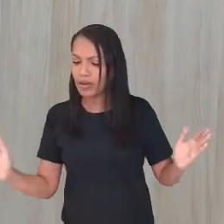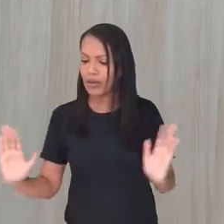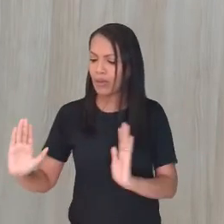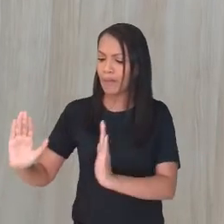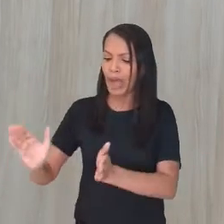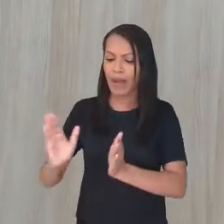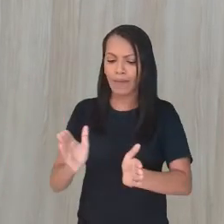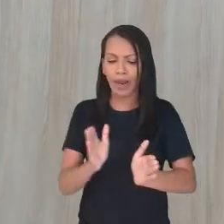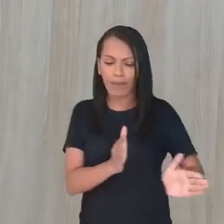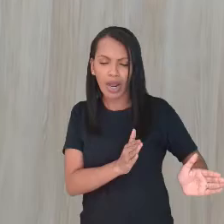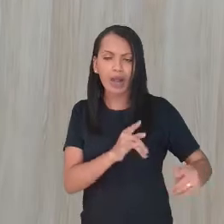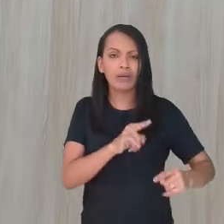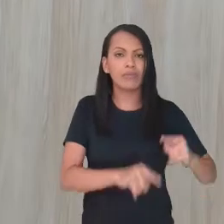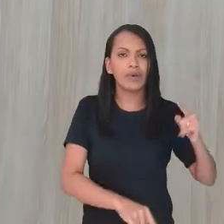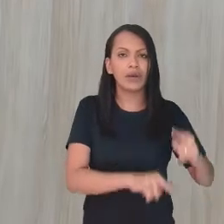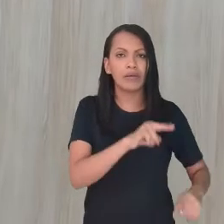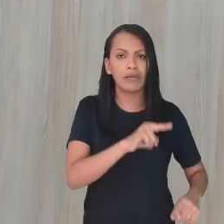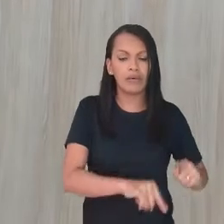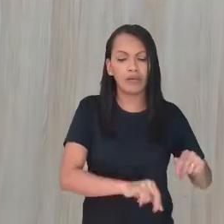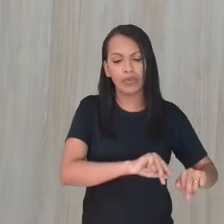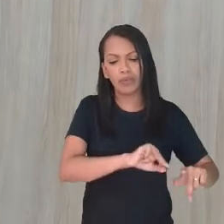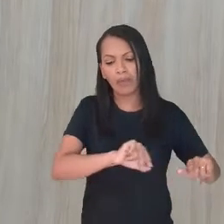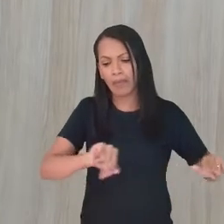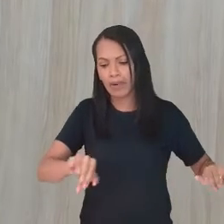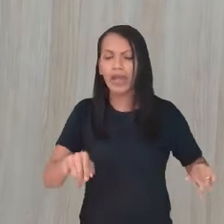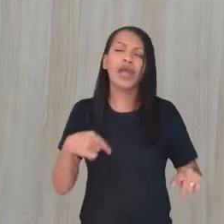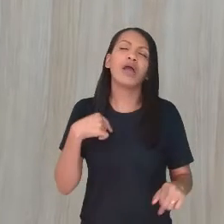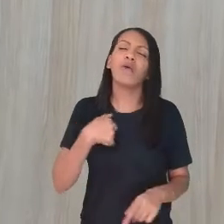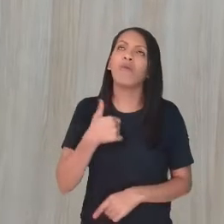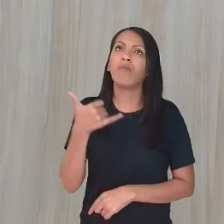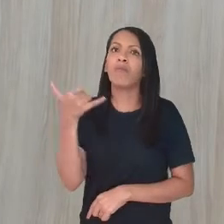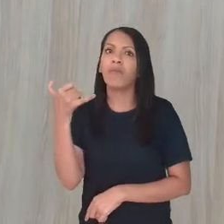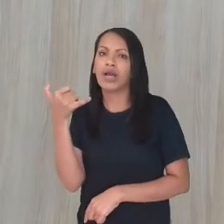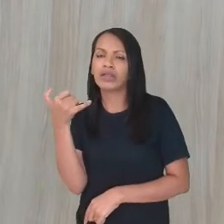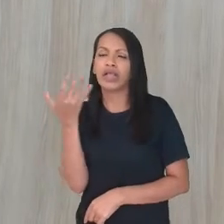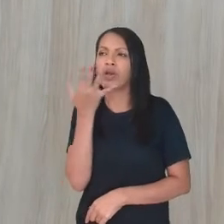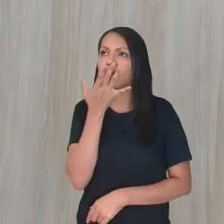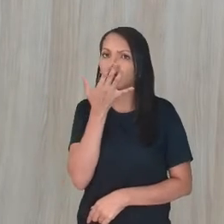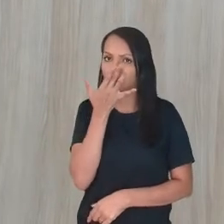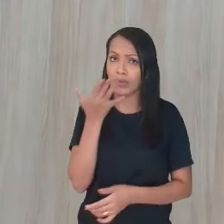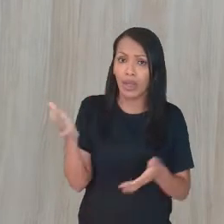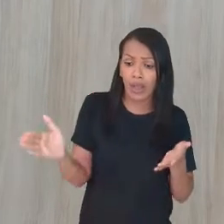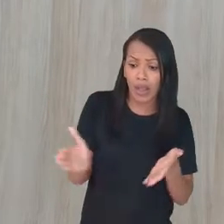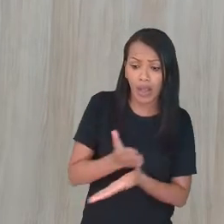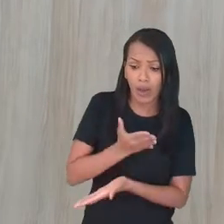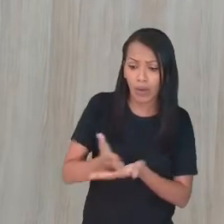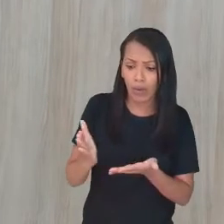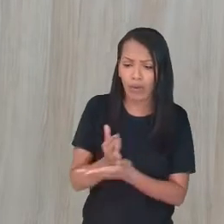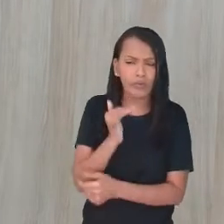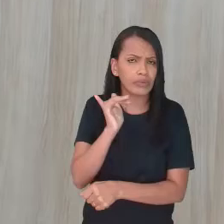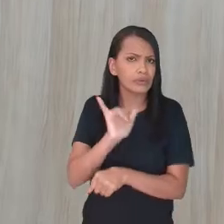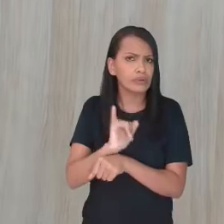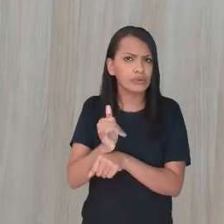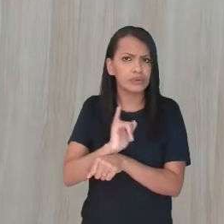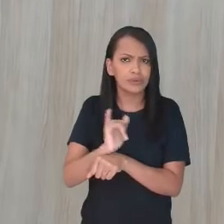meu material, eu gosto de caneta colorida. Então, são algumas estratégias que a gente vai